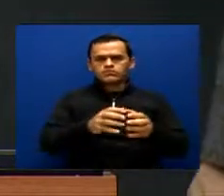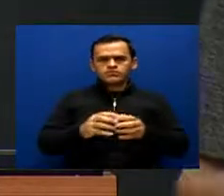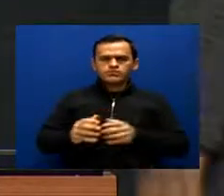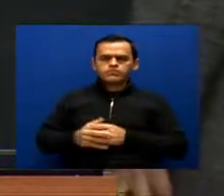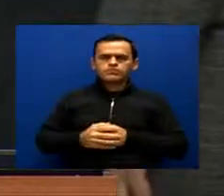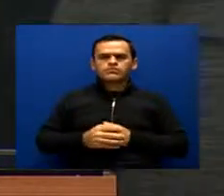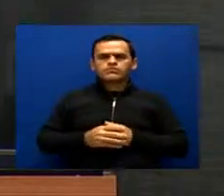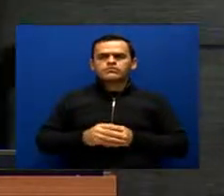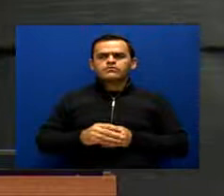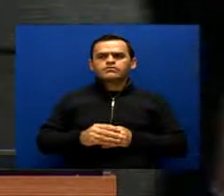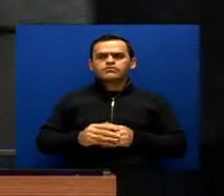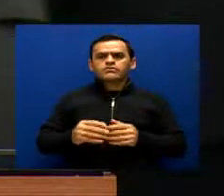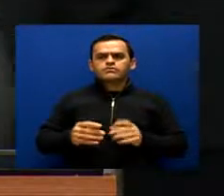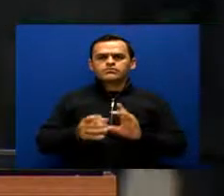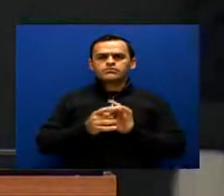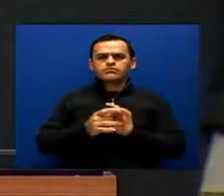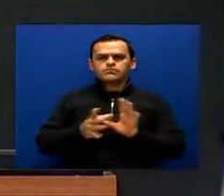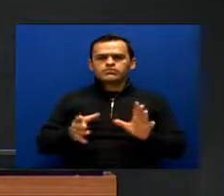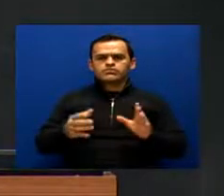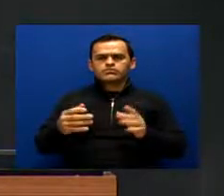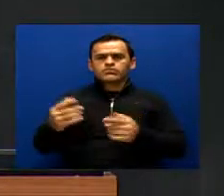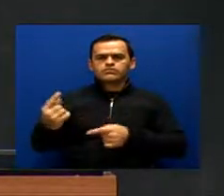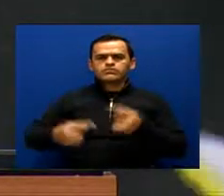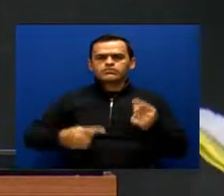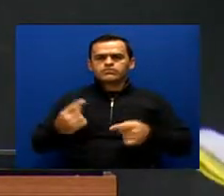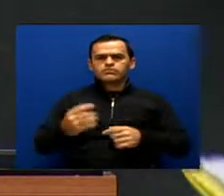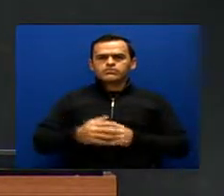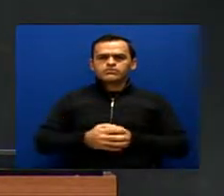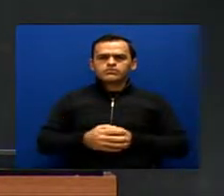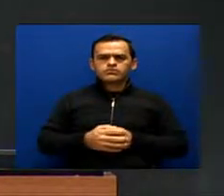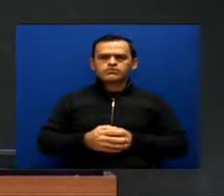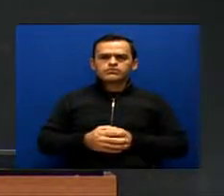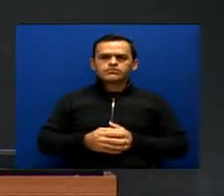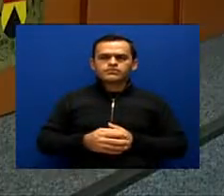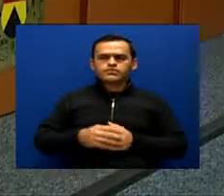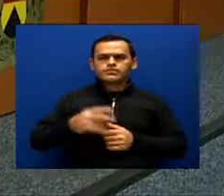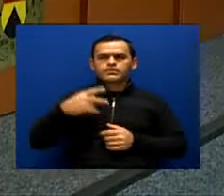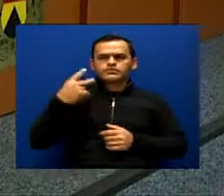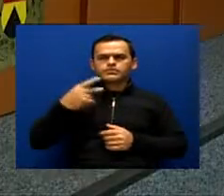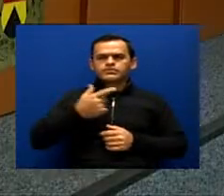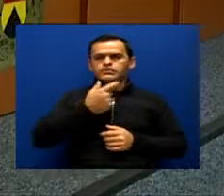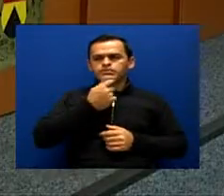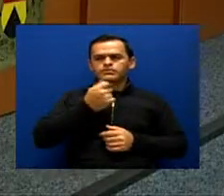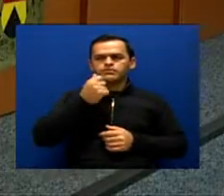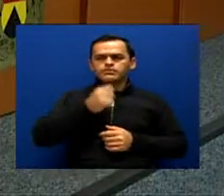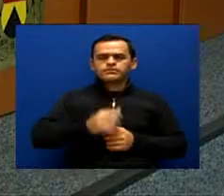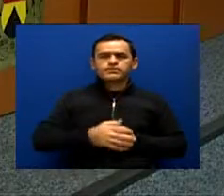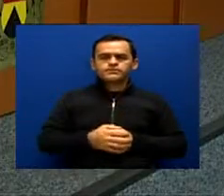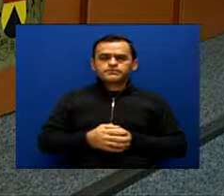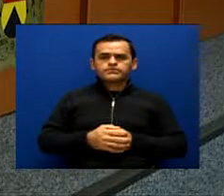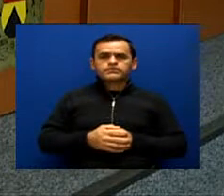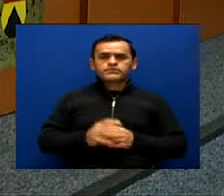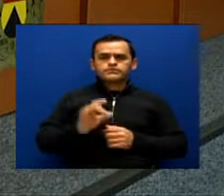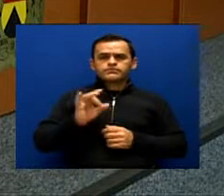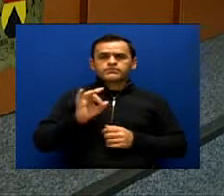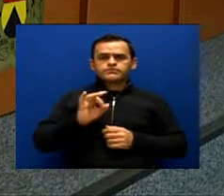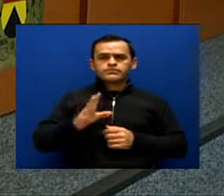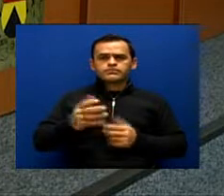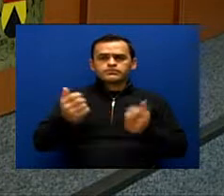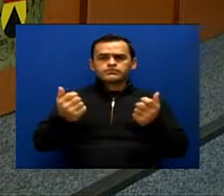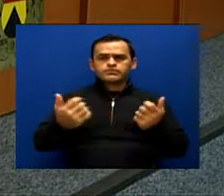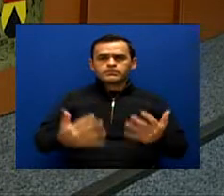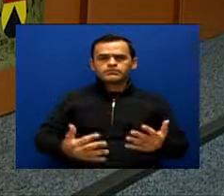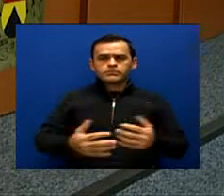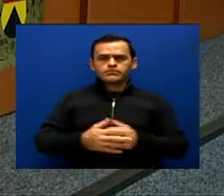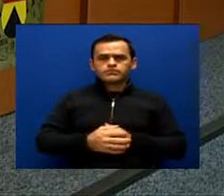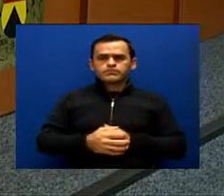comissões. Há aberta a discussão. Senhores vereadores e vereadoras, só para tomar ciência,